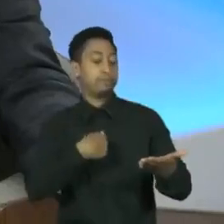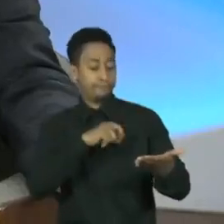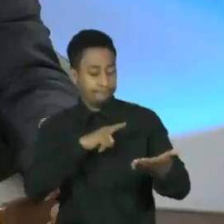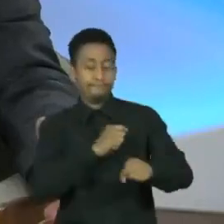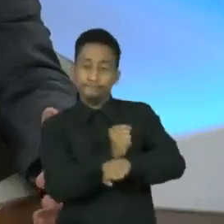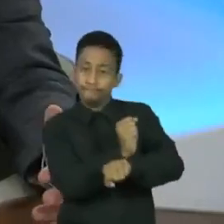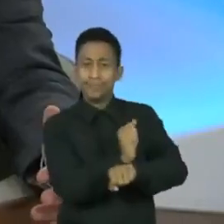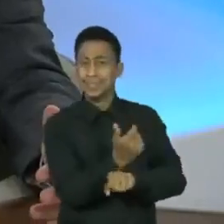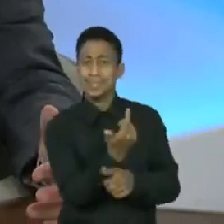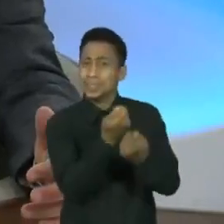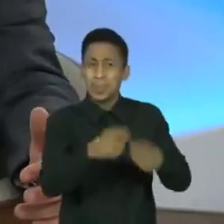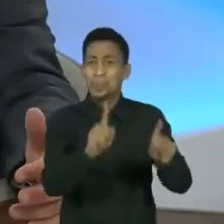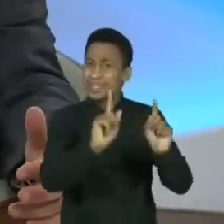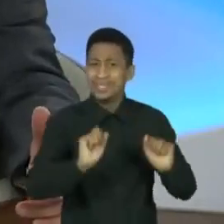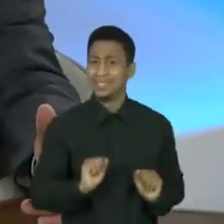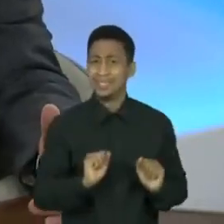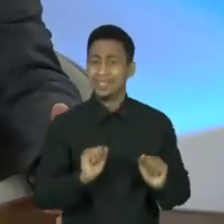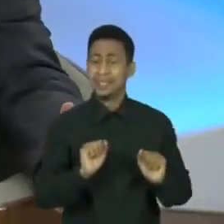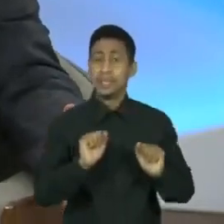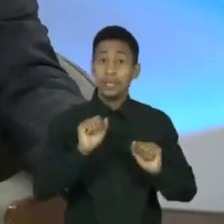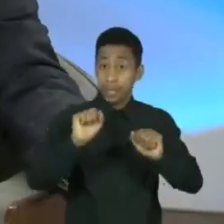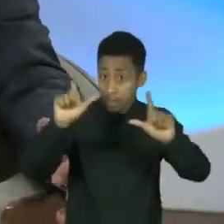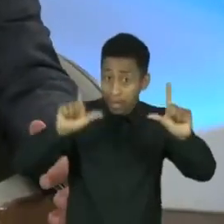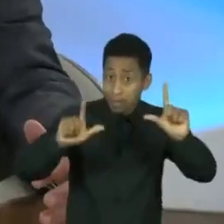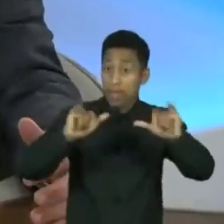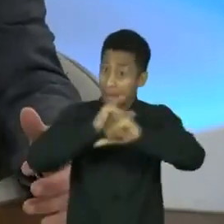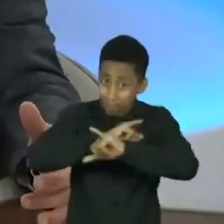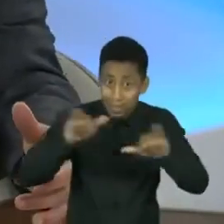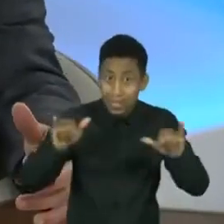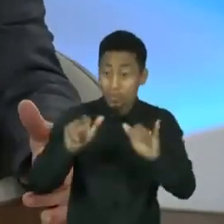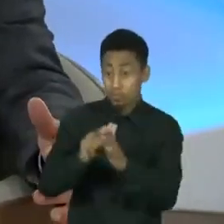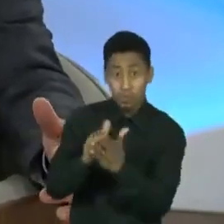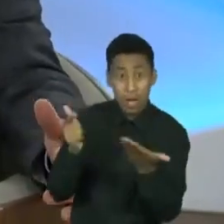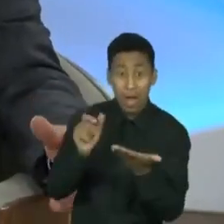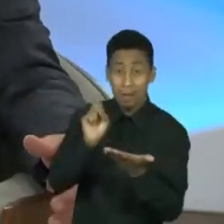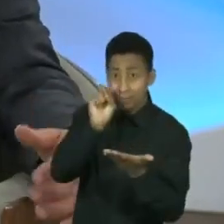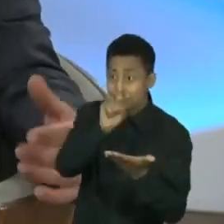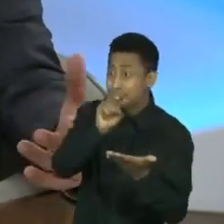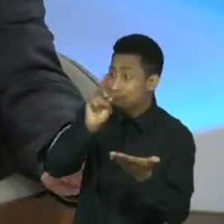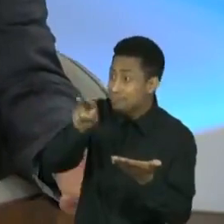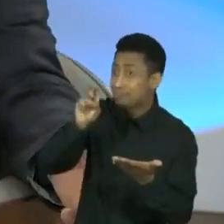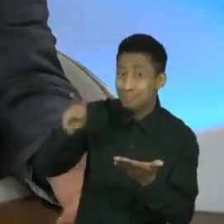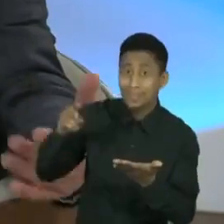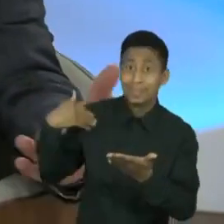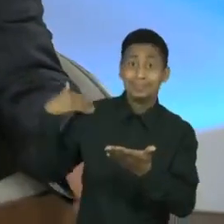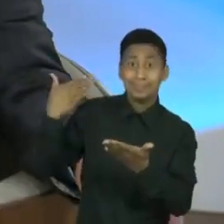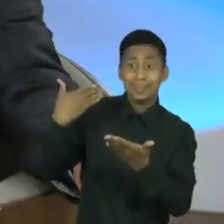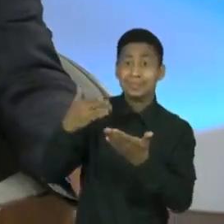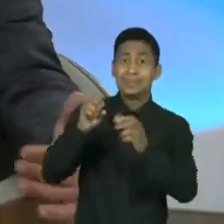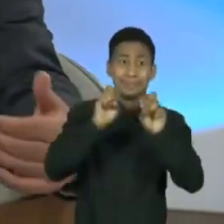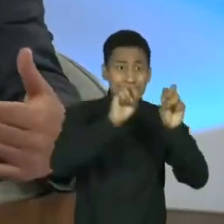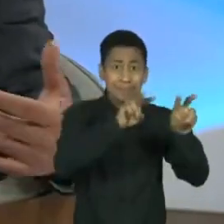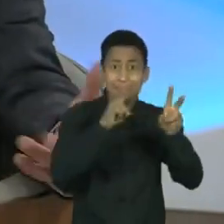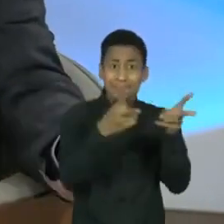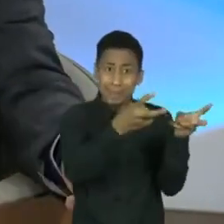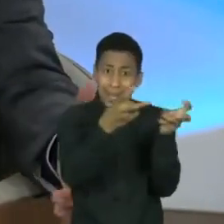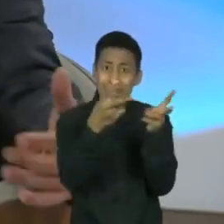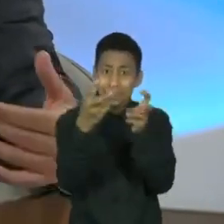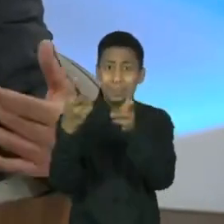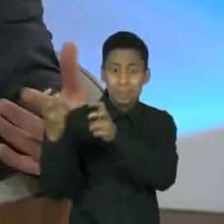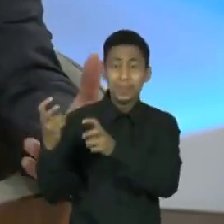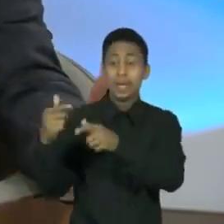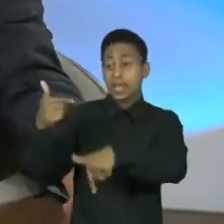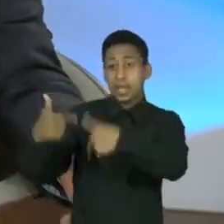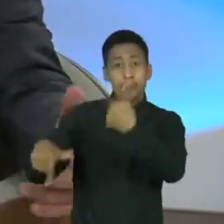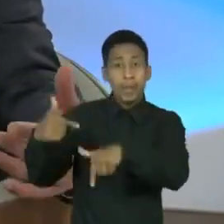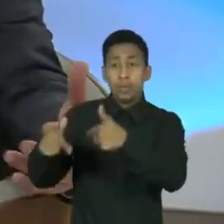imprensa, né, tem lido nos últimos tempos inúmeras trabalhadoras, né, e